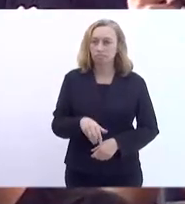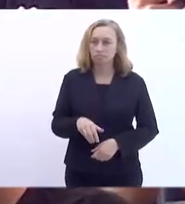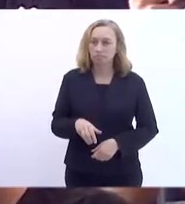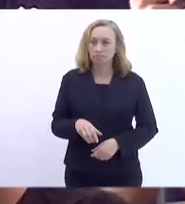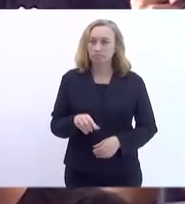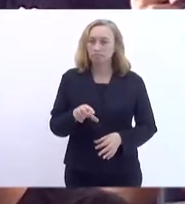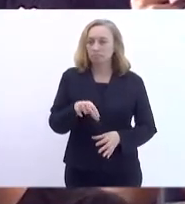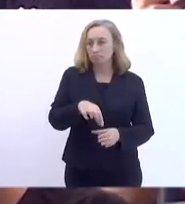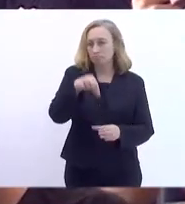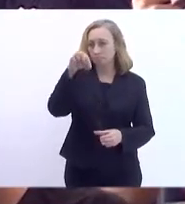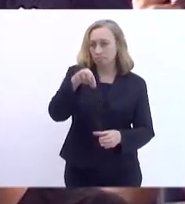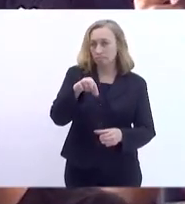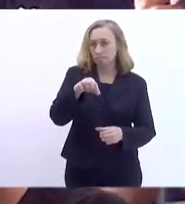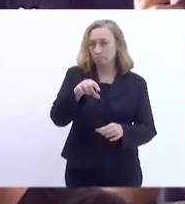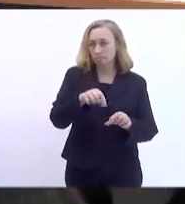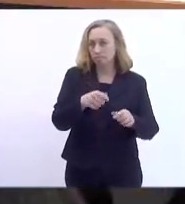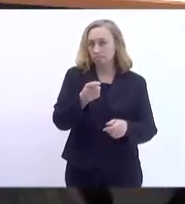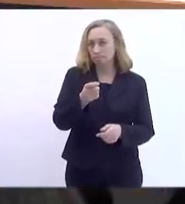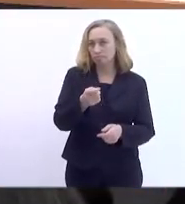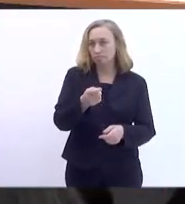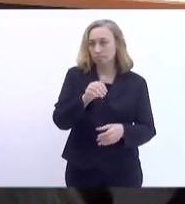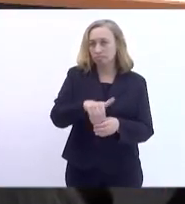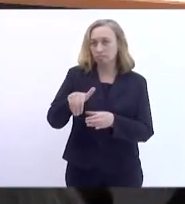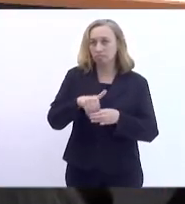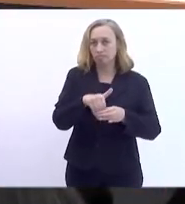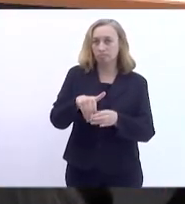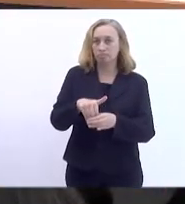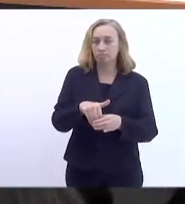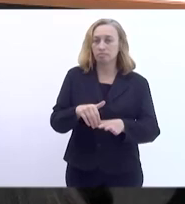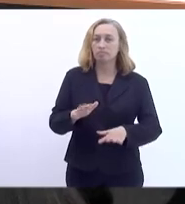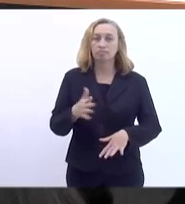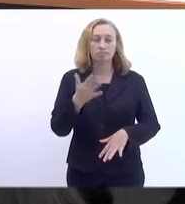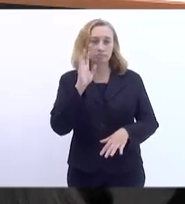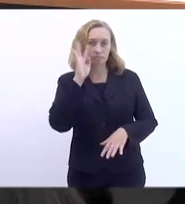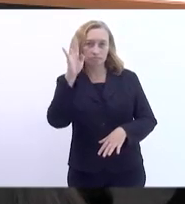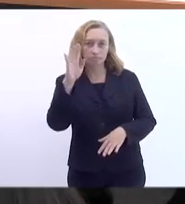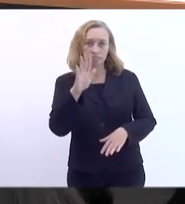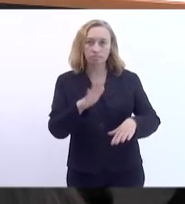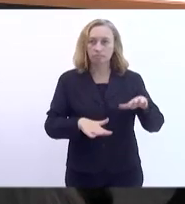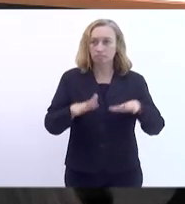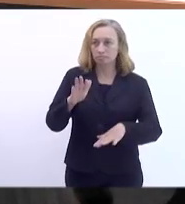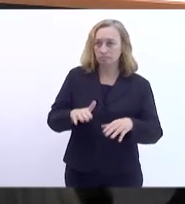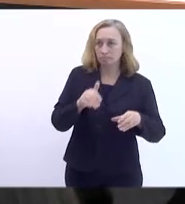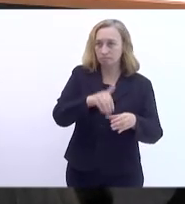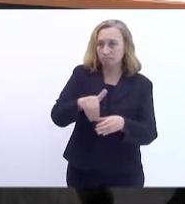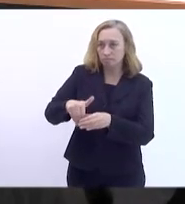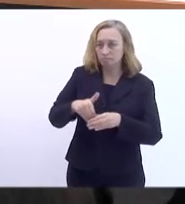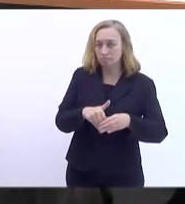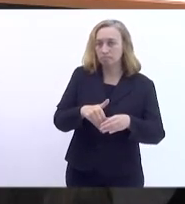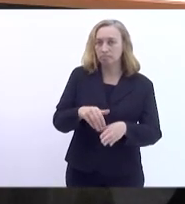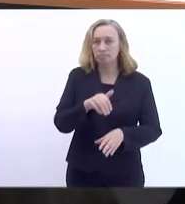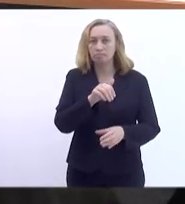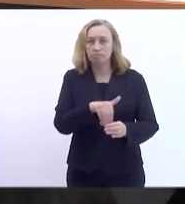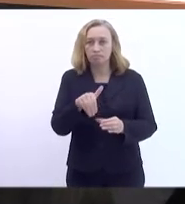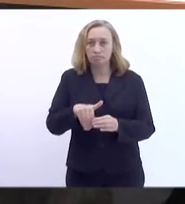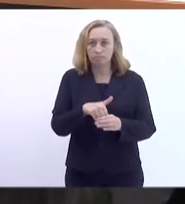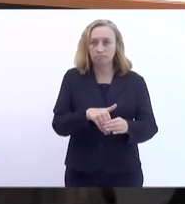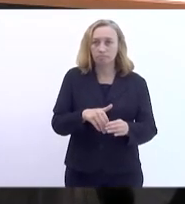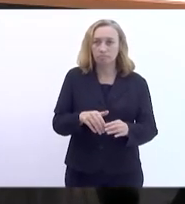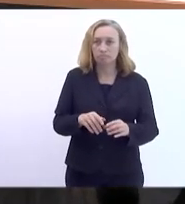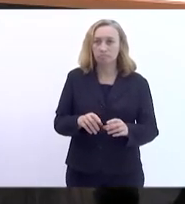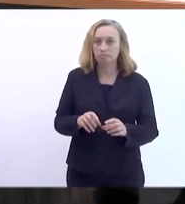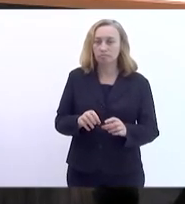como uma eleição é imagine uma e e em que determinado tipo de voto determinada situação é